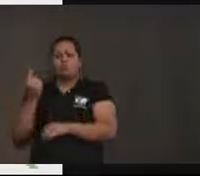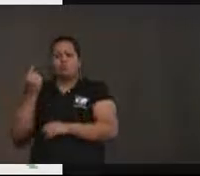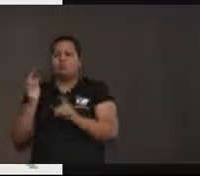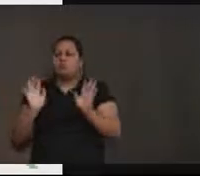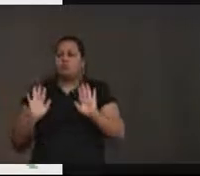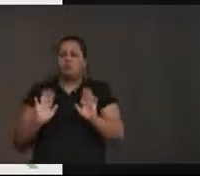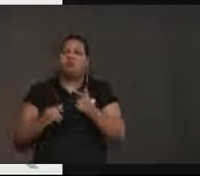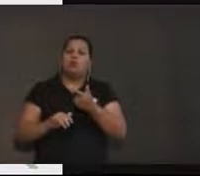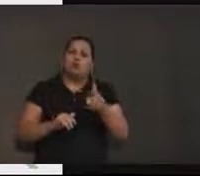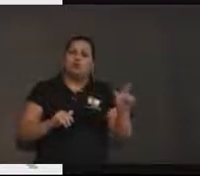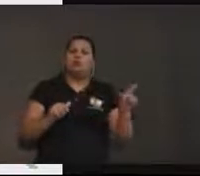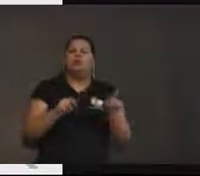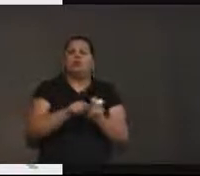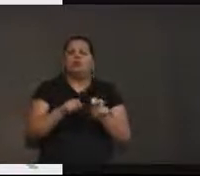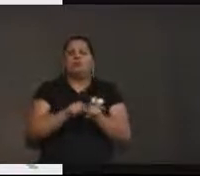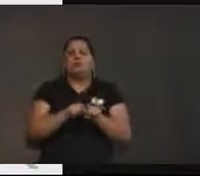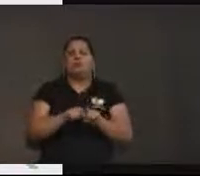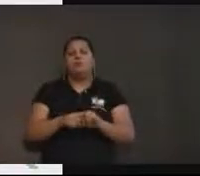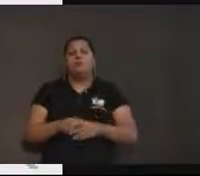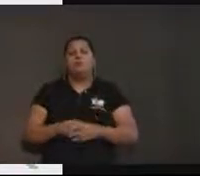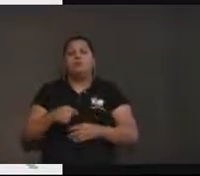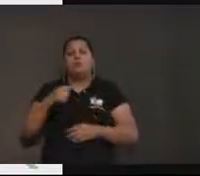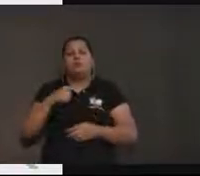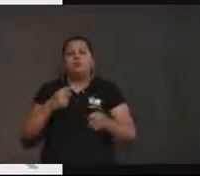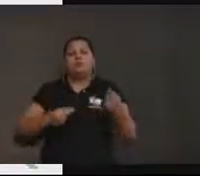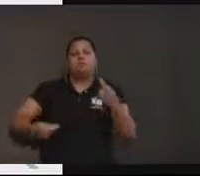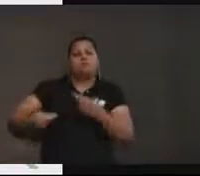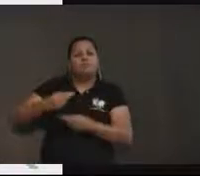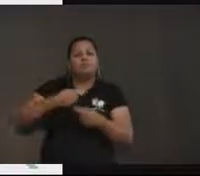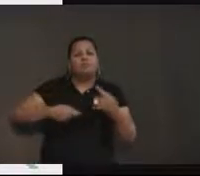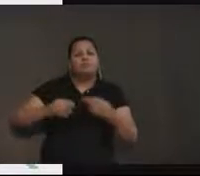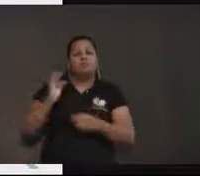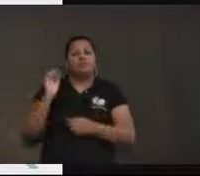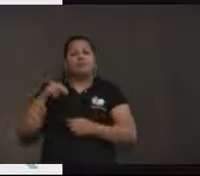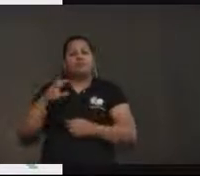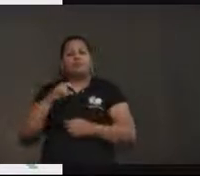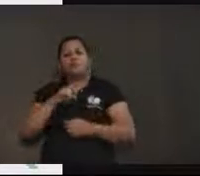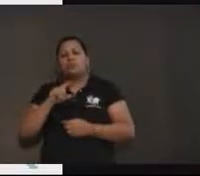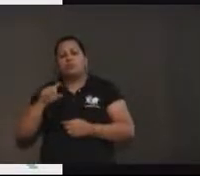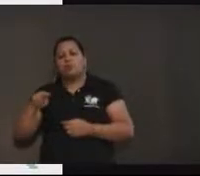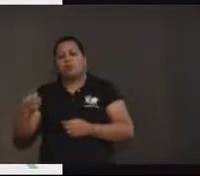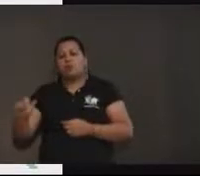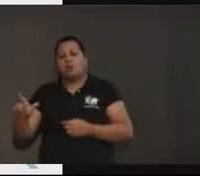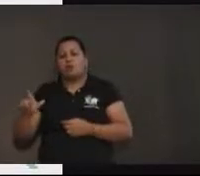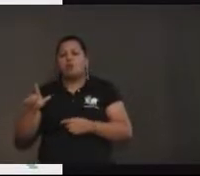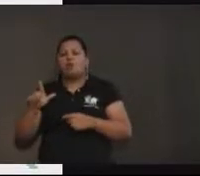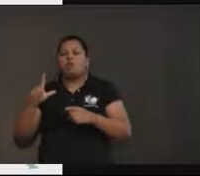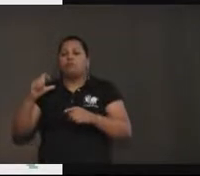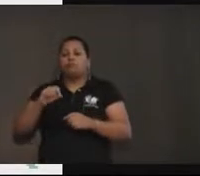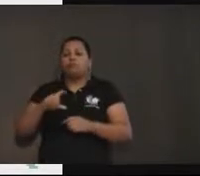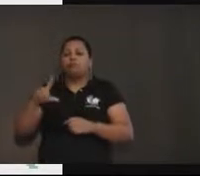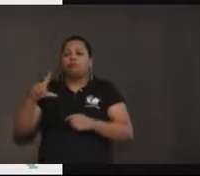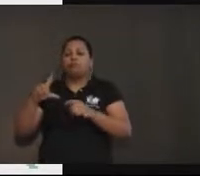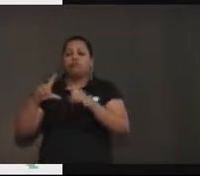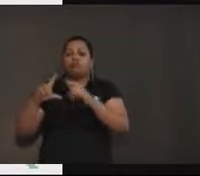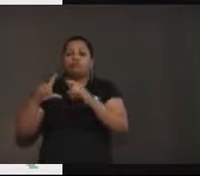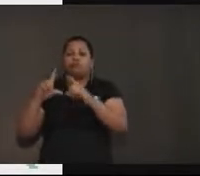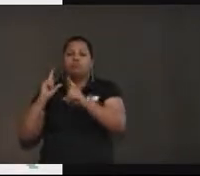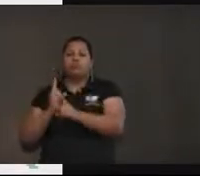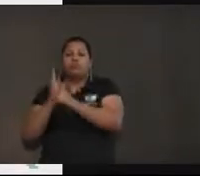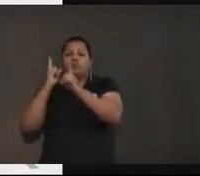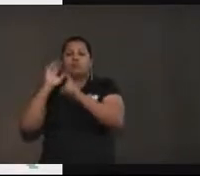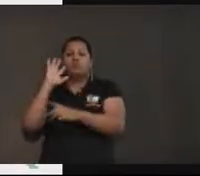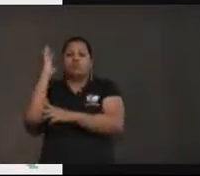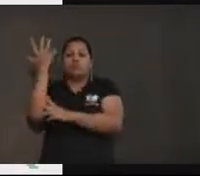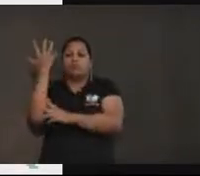você associa um funcional e tenta encontrar uma solução fraca derivando e igualando a zero ou seja